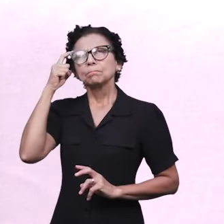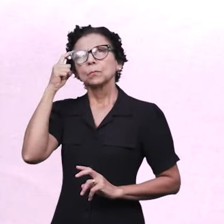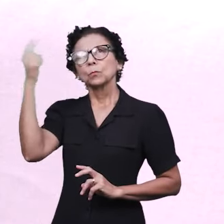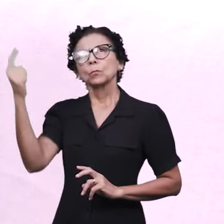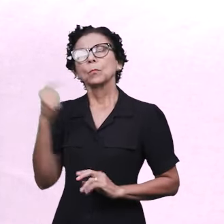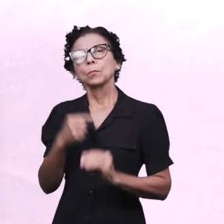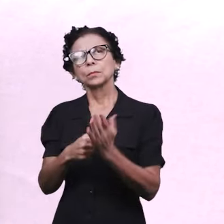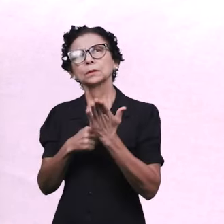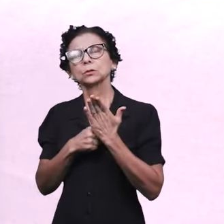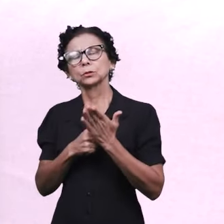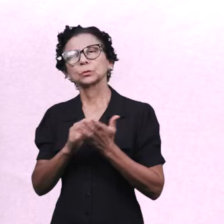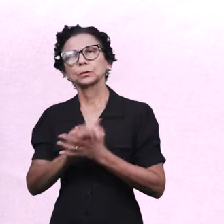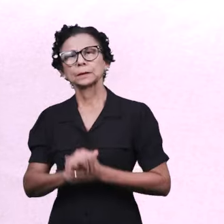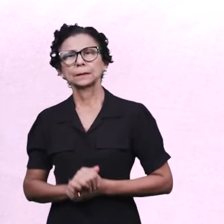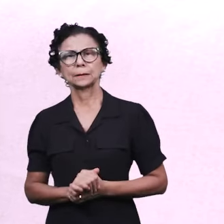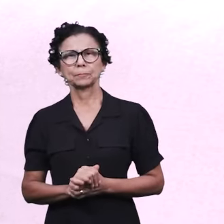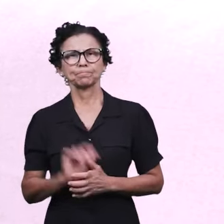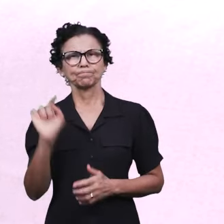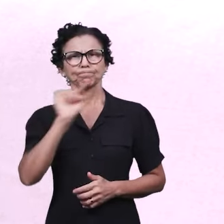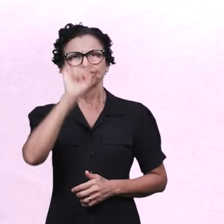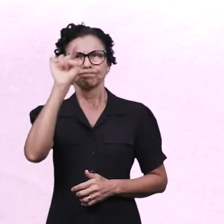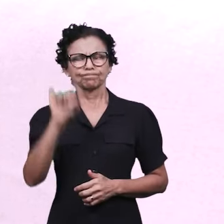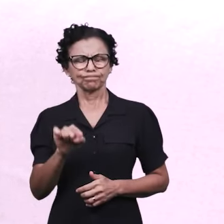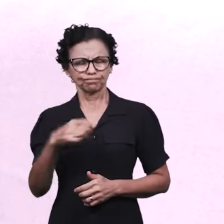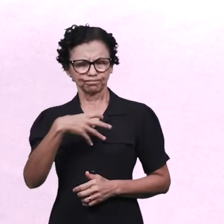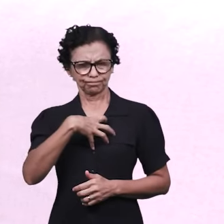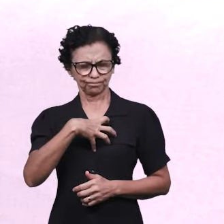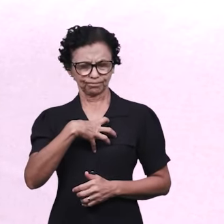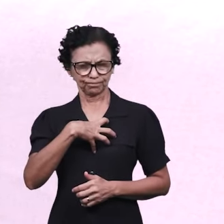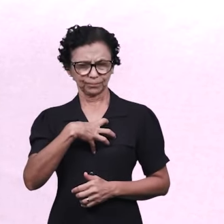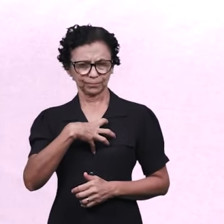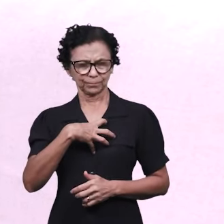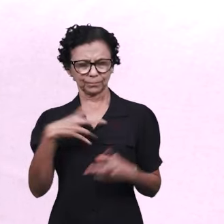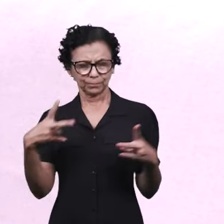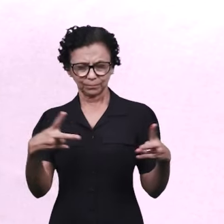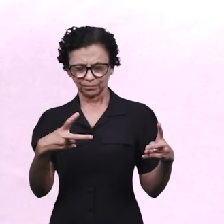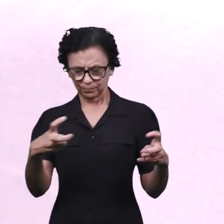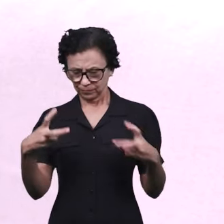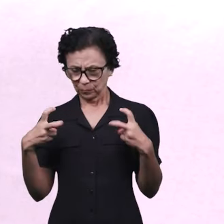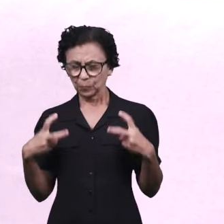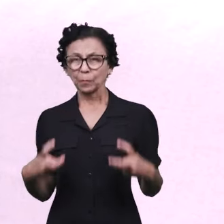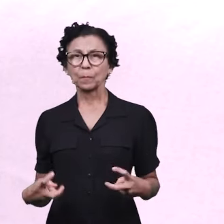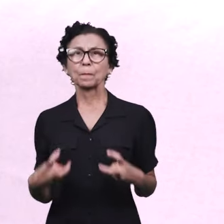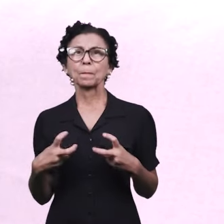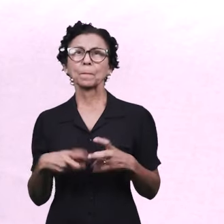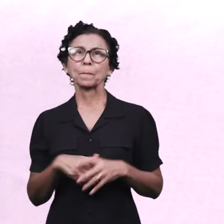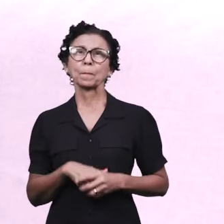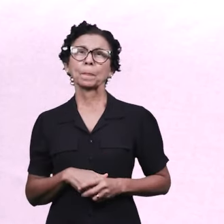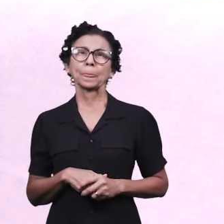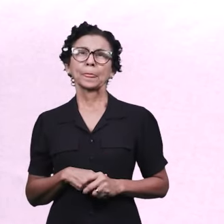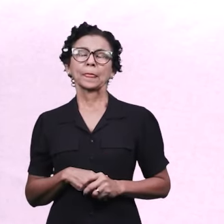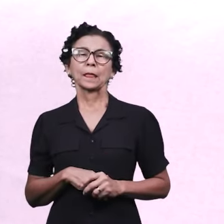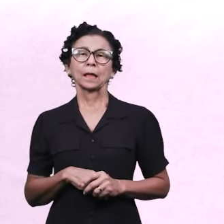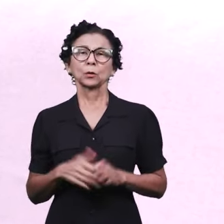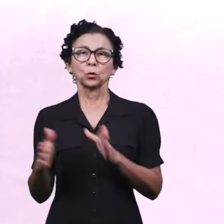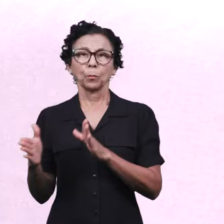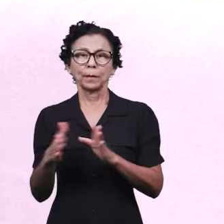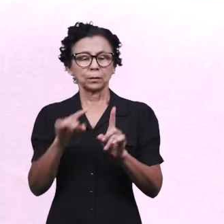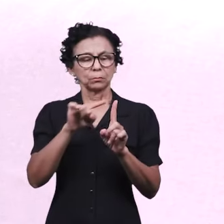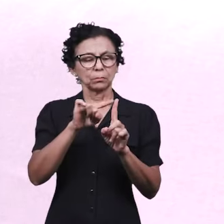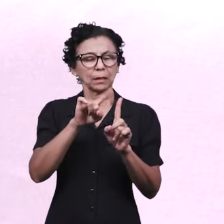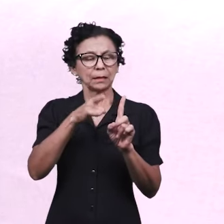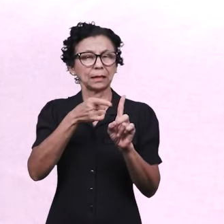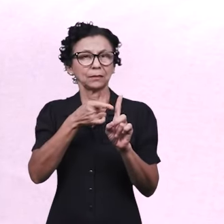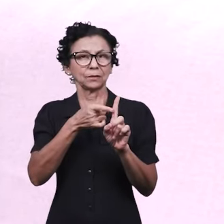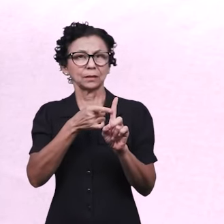oos sintomas eles começaram a ficar mais evidentes eh após eu passar por uma gestação né A